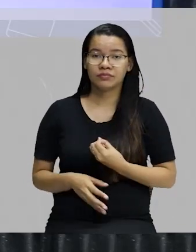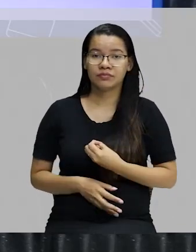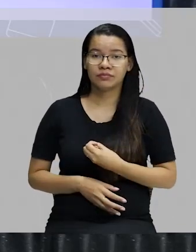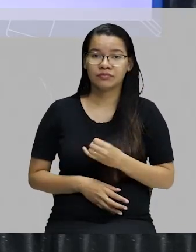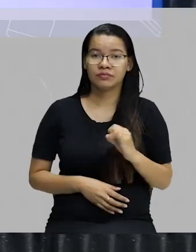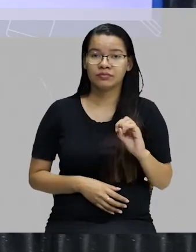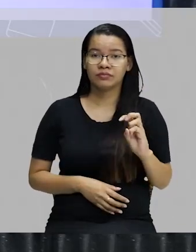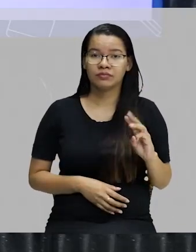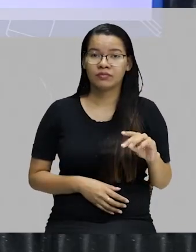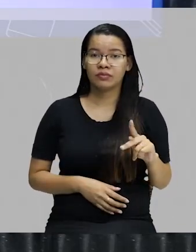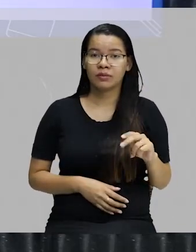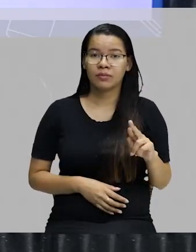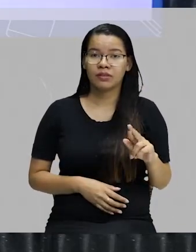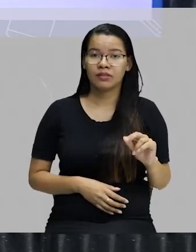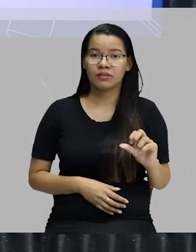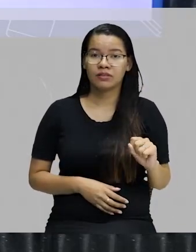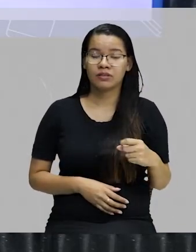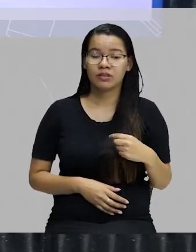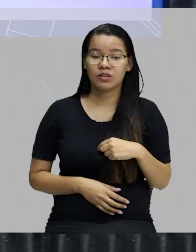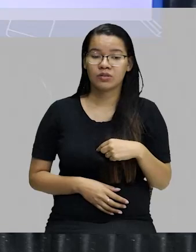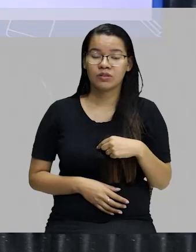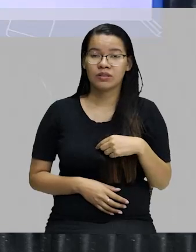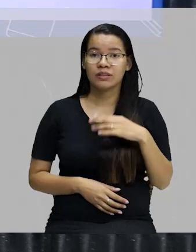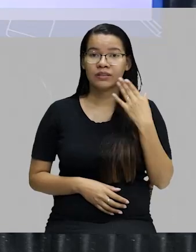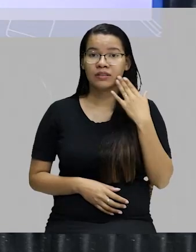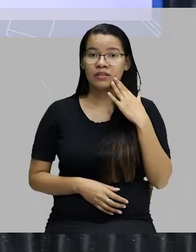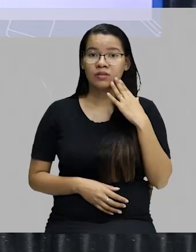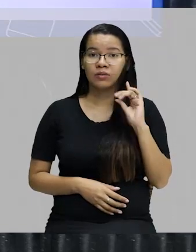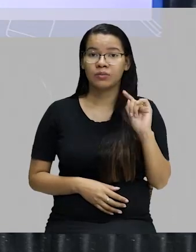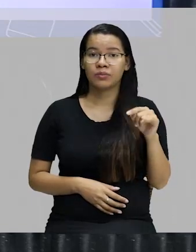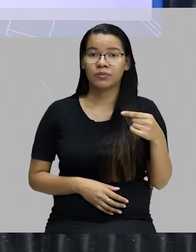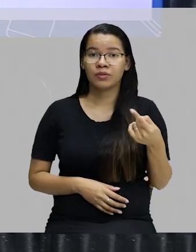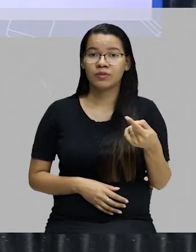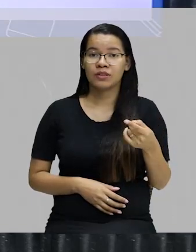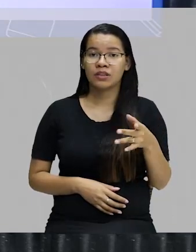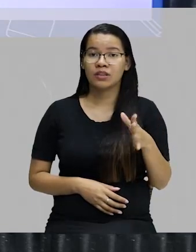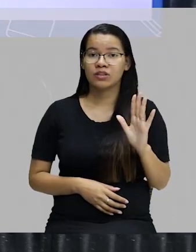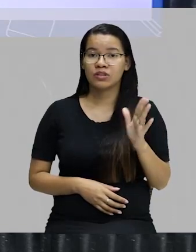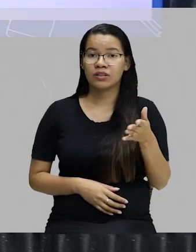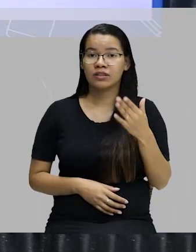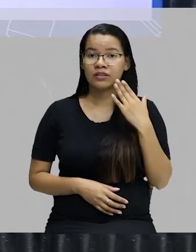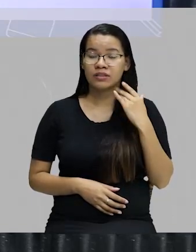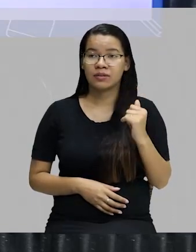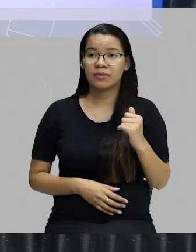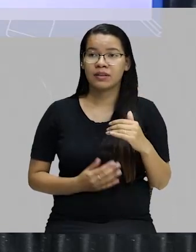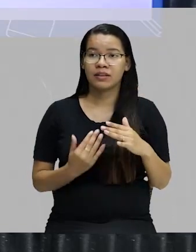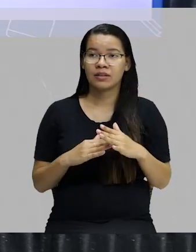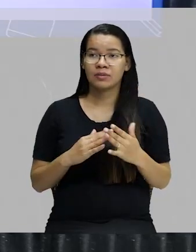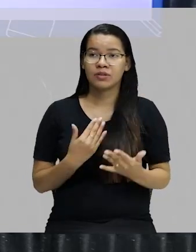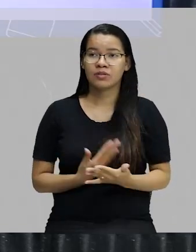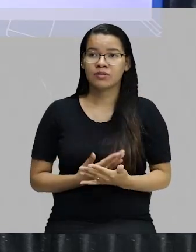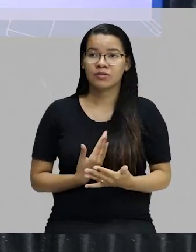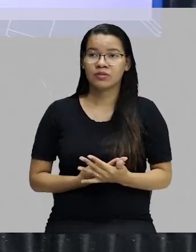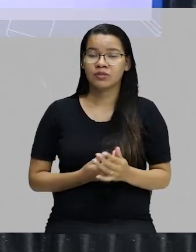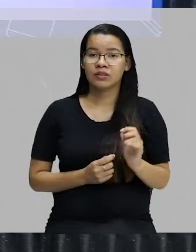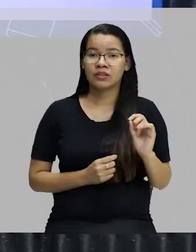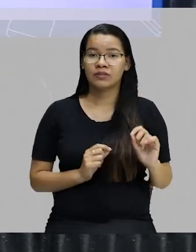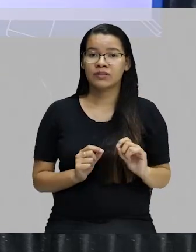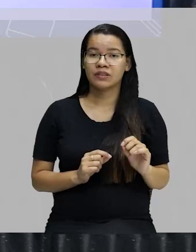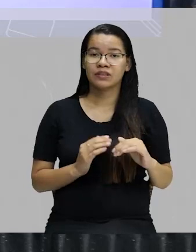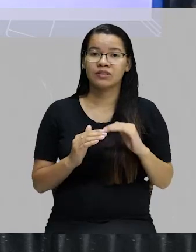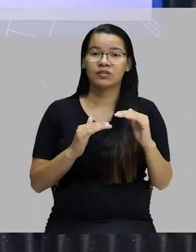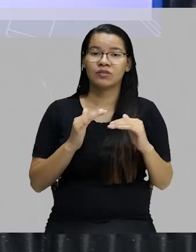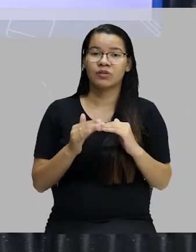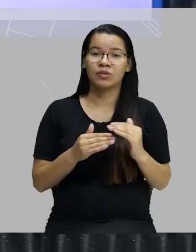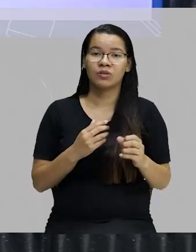E, para que eu descubra o próximo, tem uma lógica. Você até já sabe, né, pelo estudo que você já vem desenvolvendo ao longo